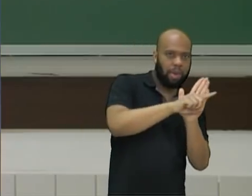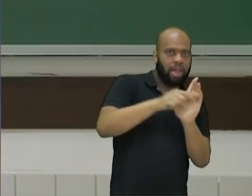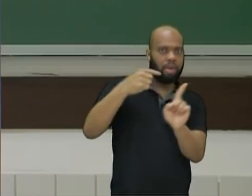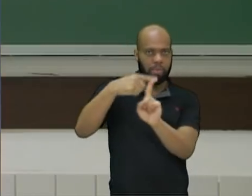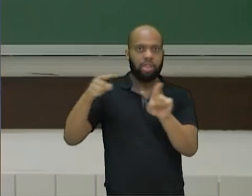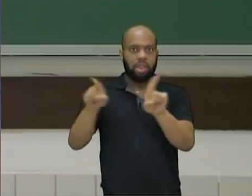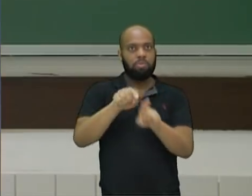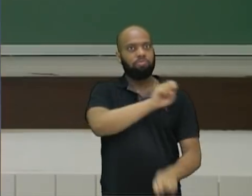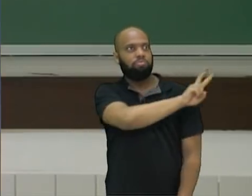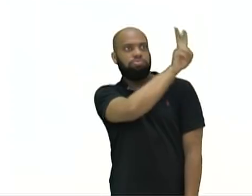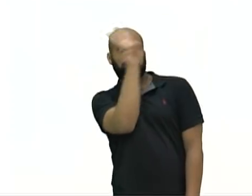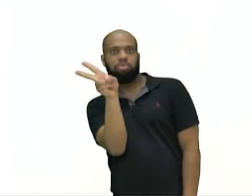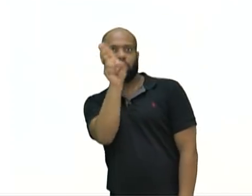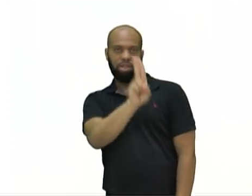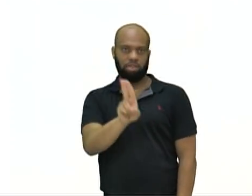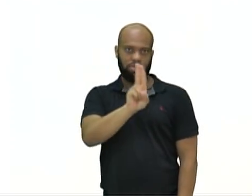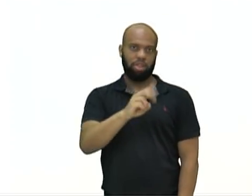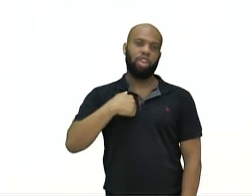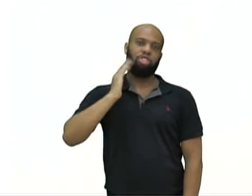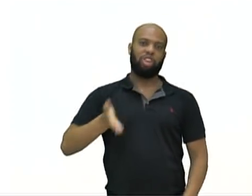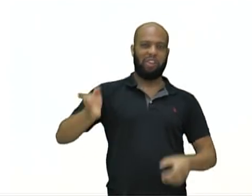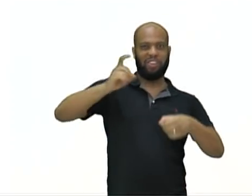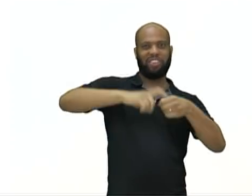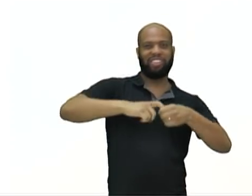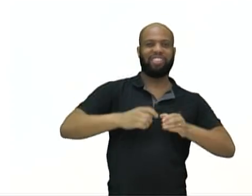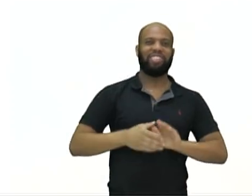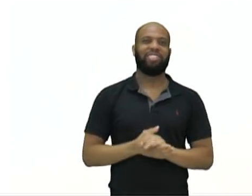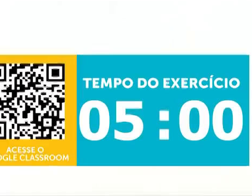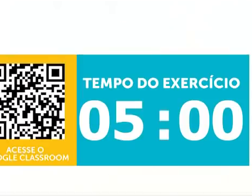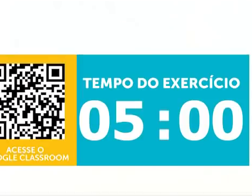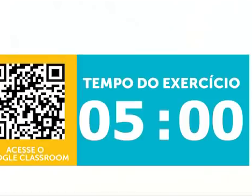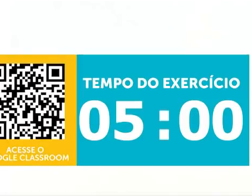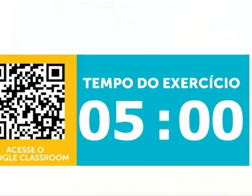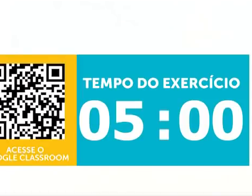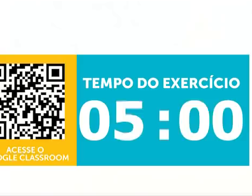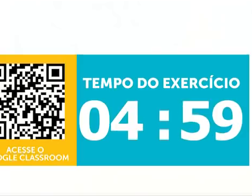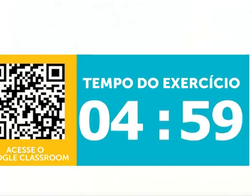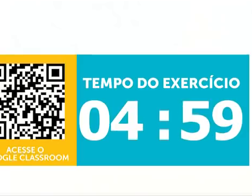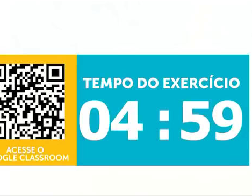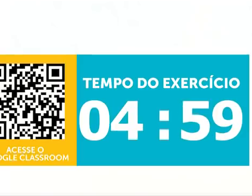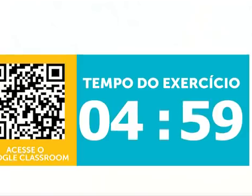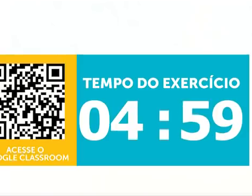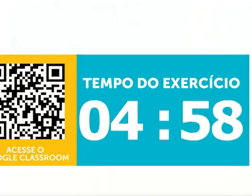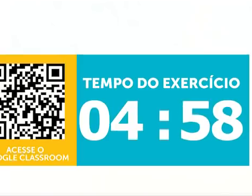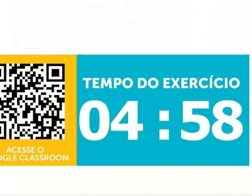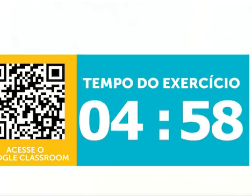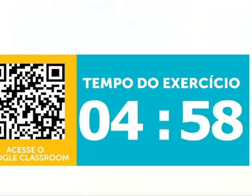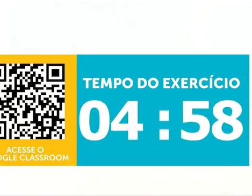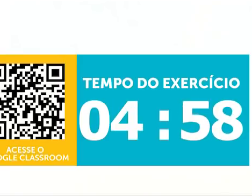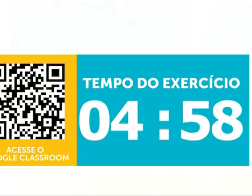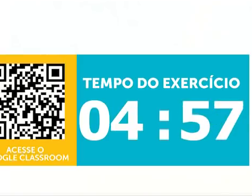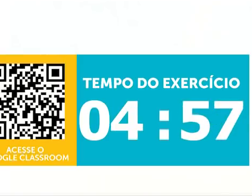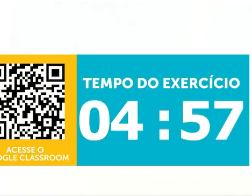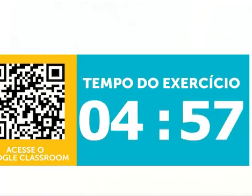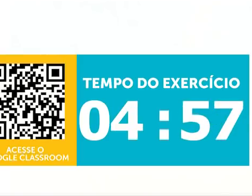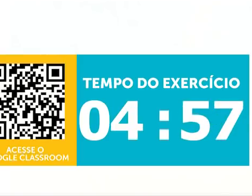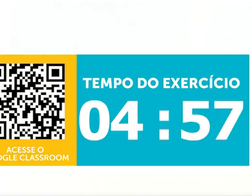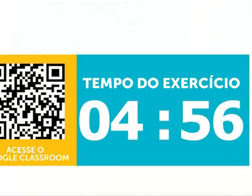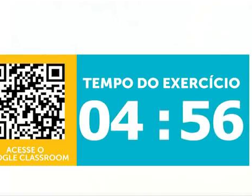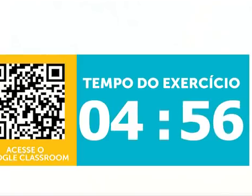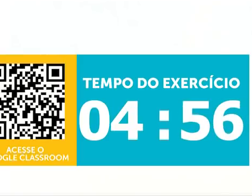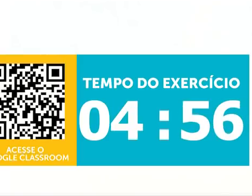propriedade distributiva. Tá bom? Até daqui a pouquinho.